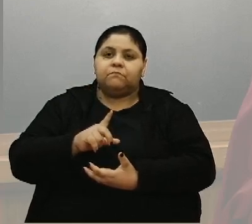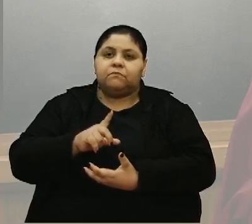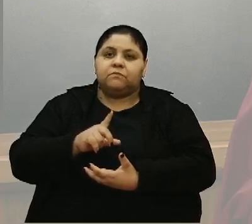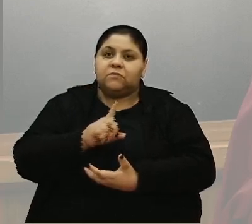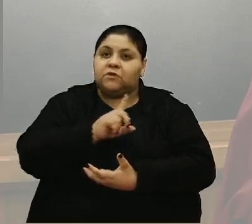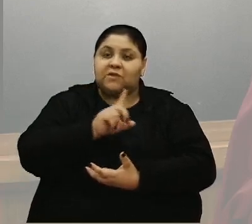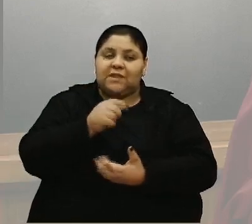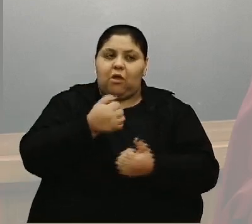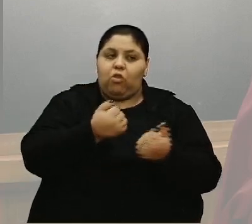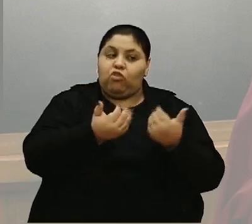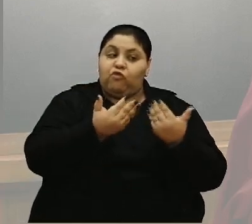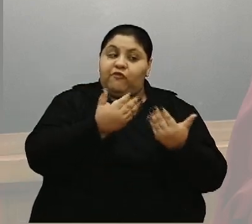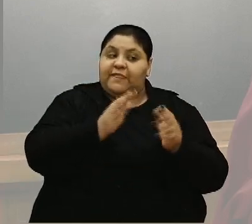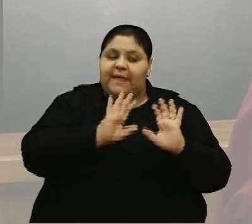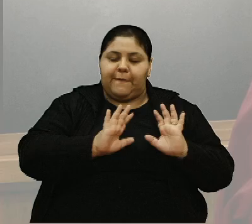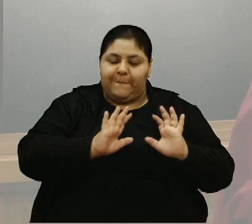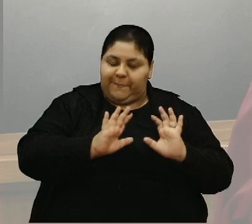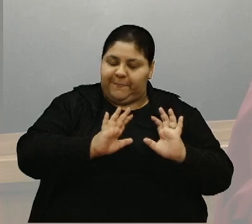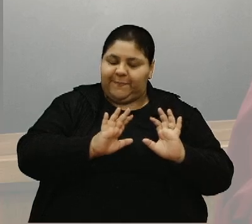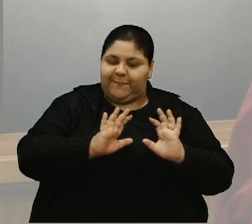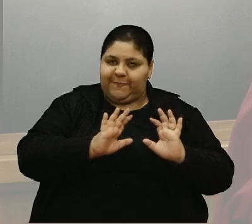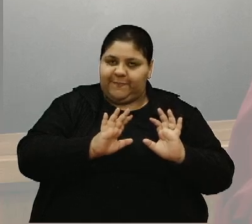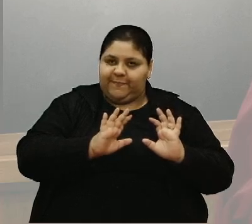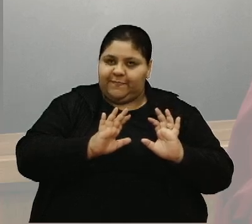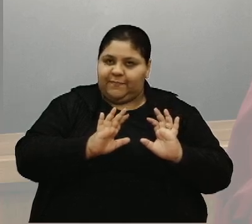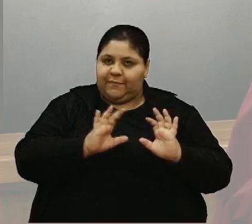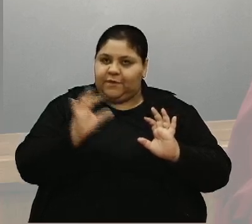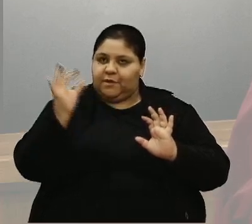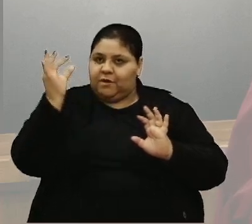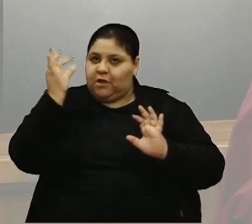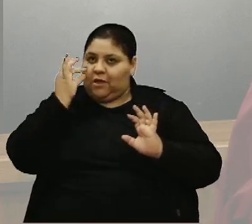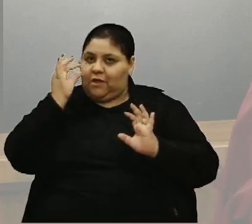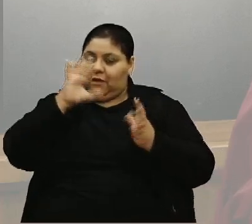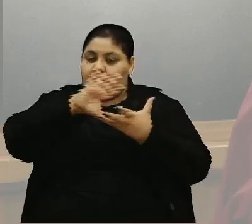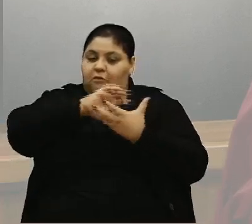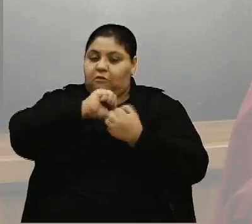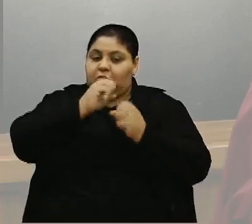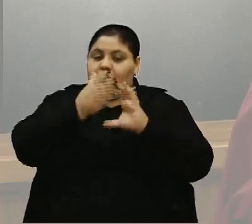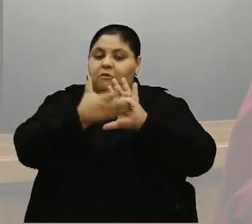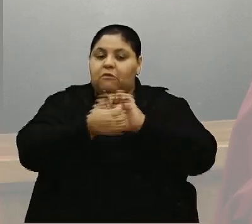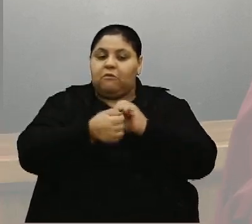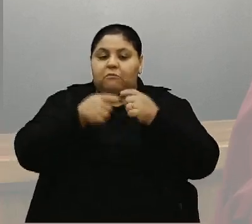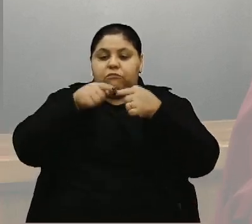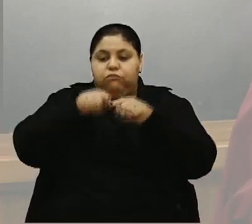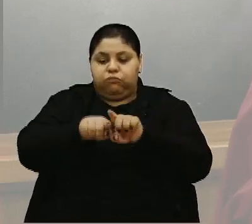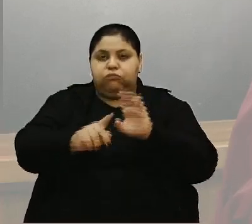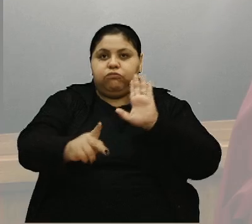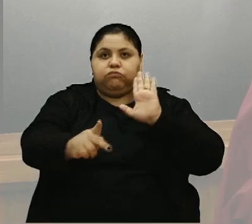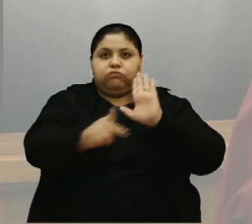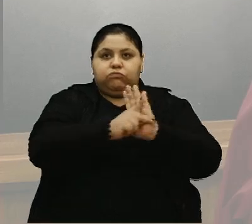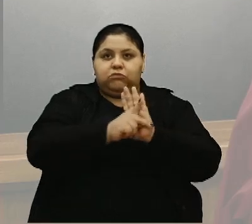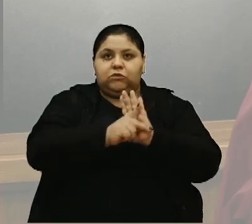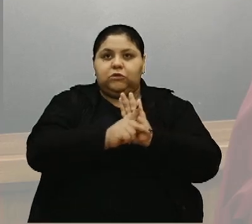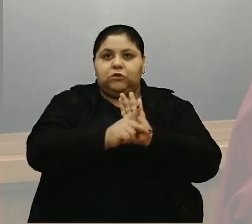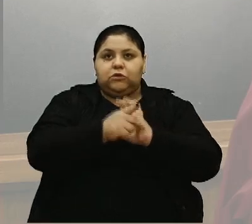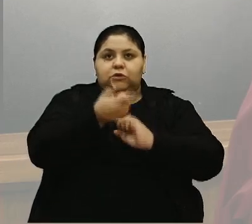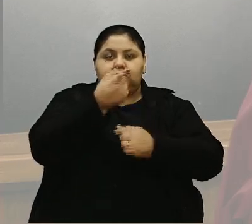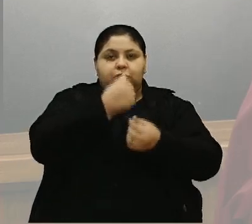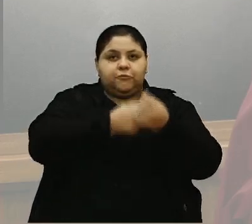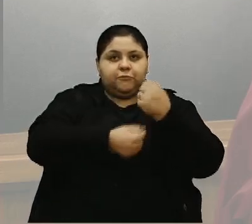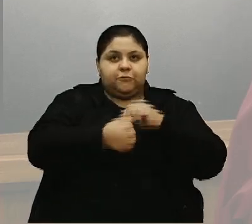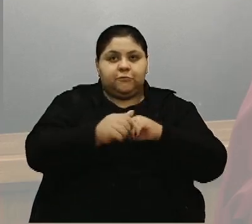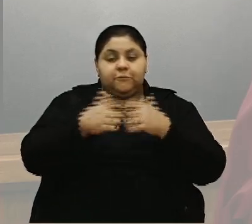não duvidosa a presença do artesanato para concorrer aos projetos do Financiarte. Então,